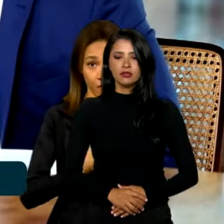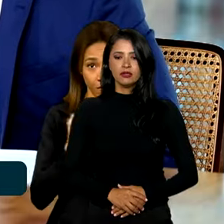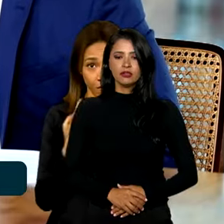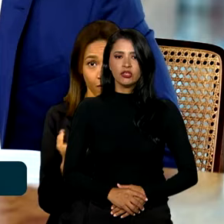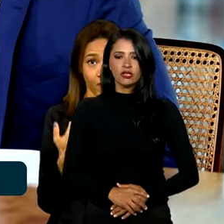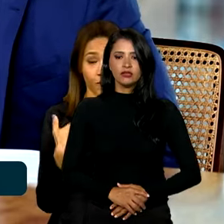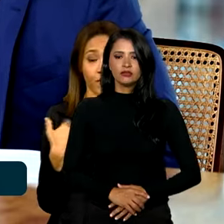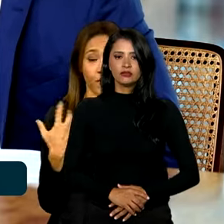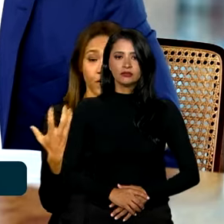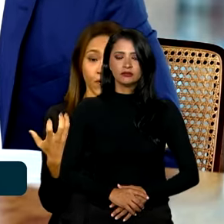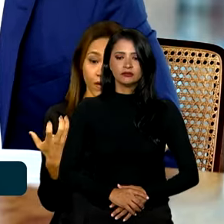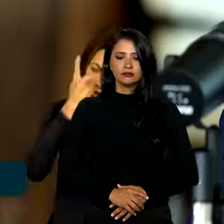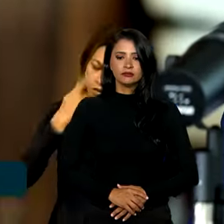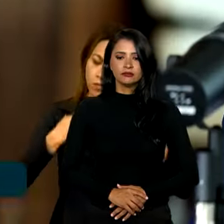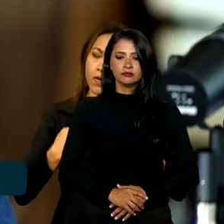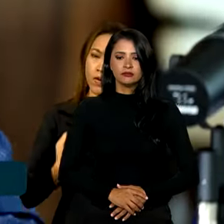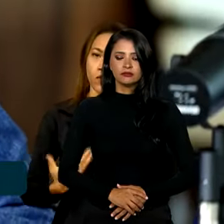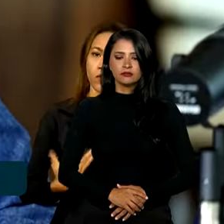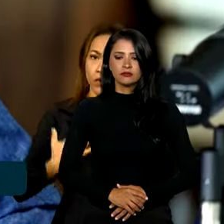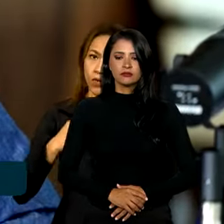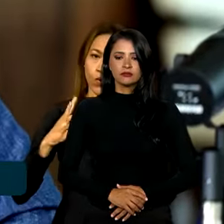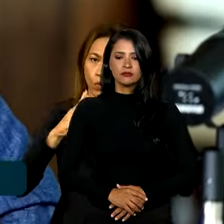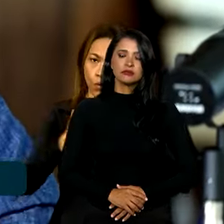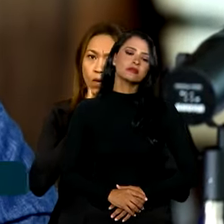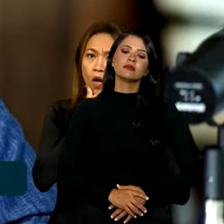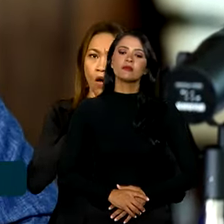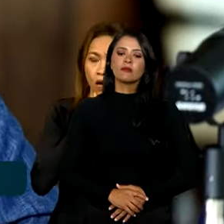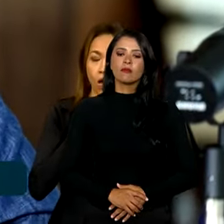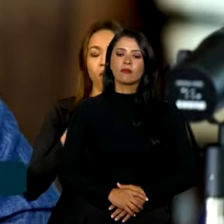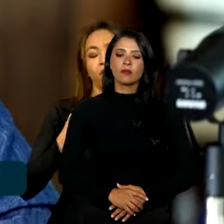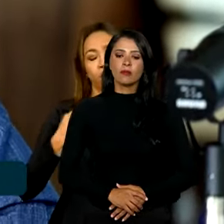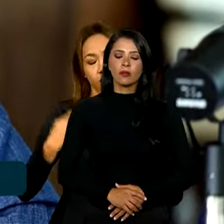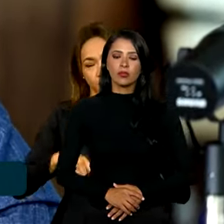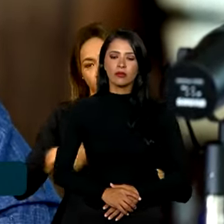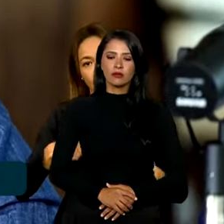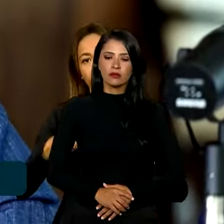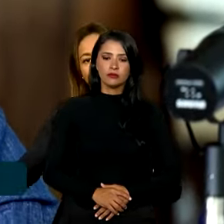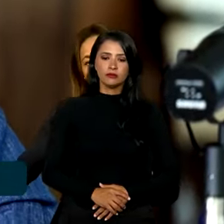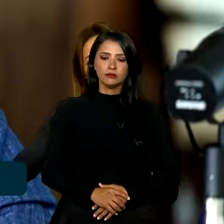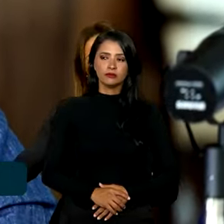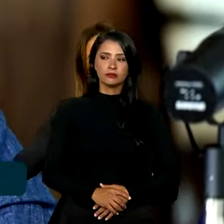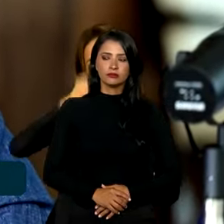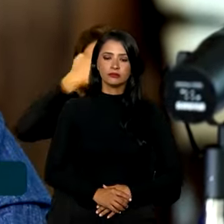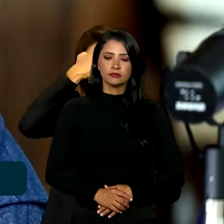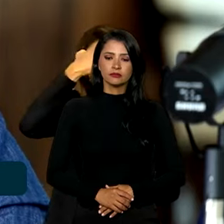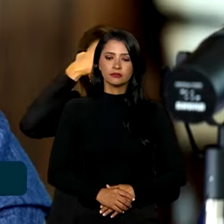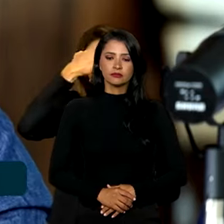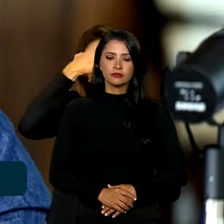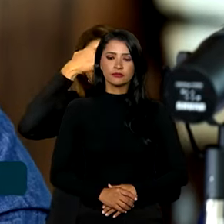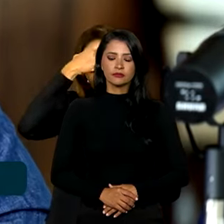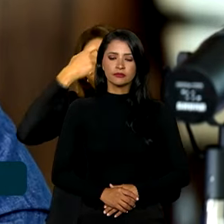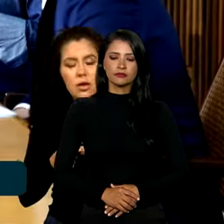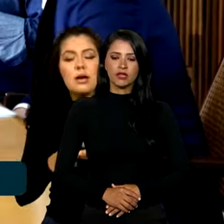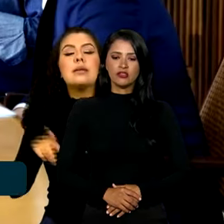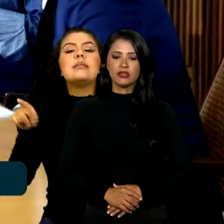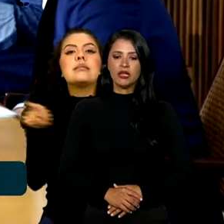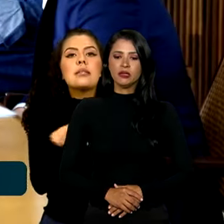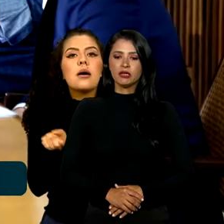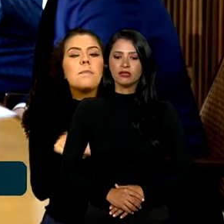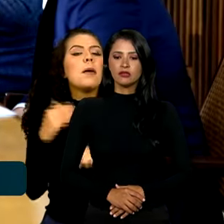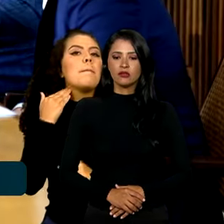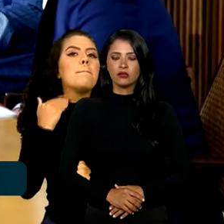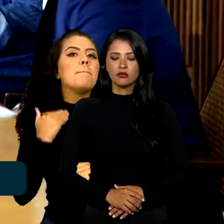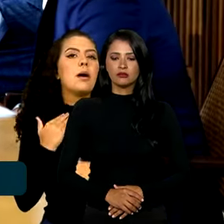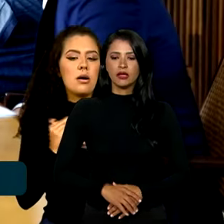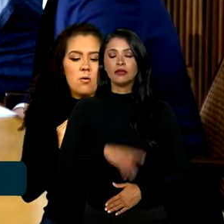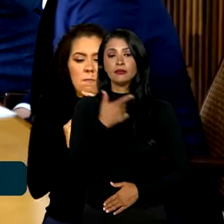hoje foi para os homens um convite para que todos cuidem da Saúde aproveitando o Novembro Azul outro